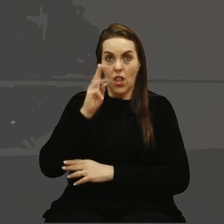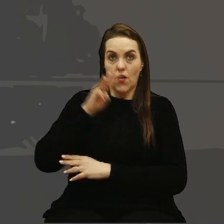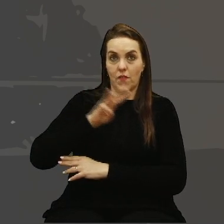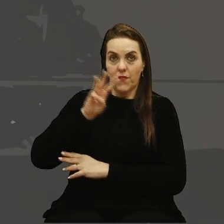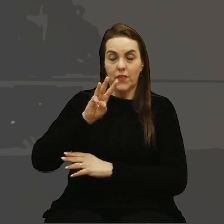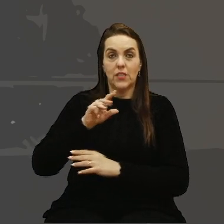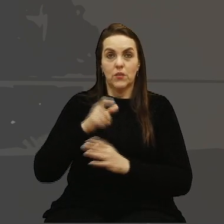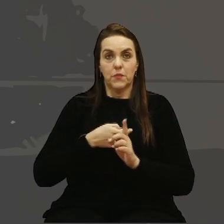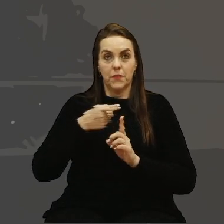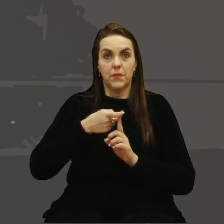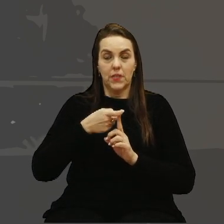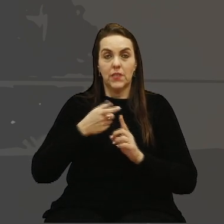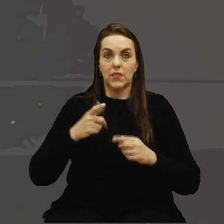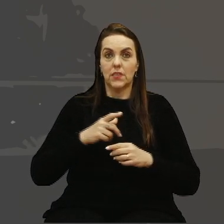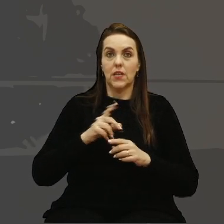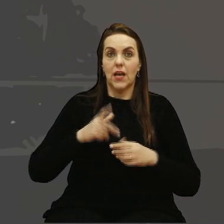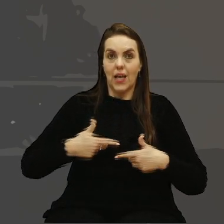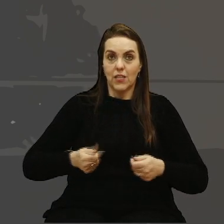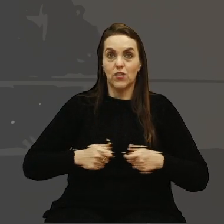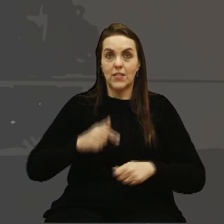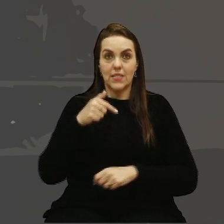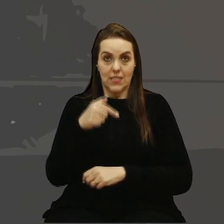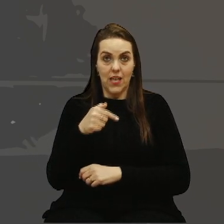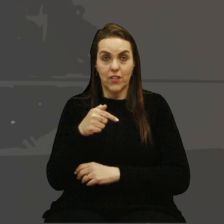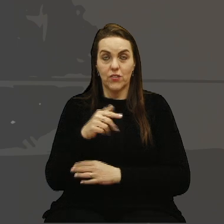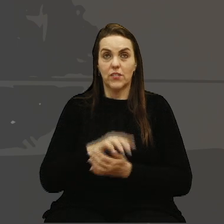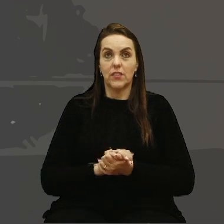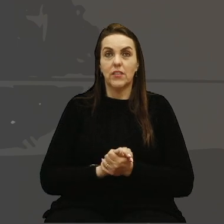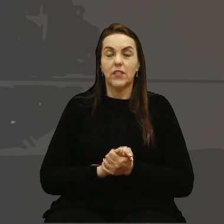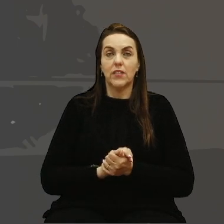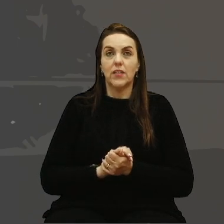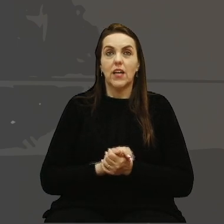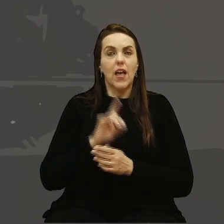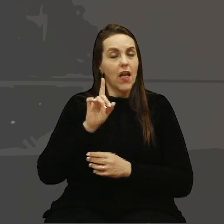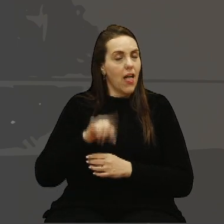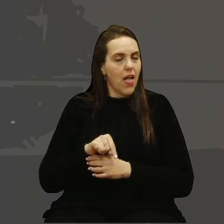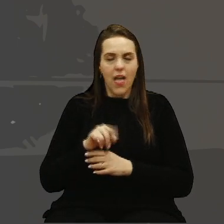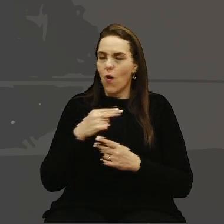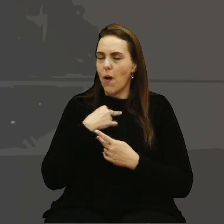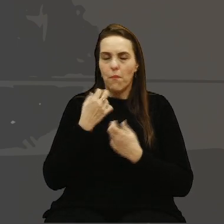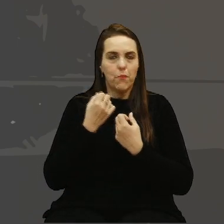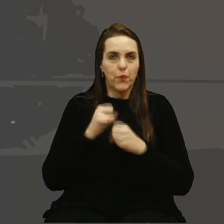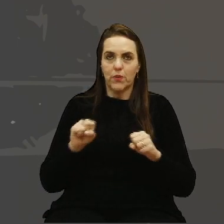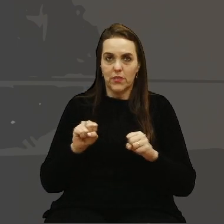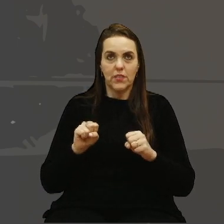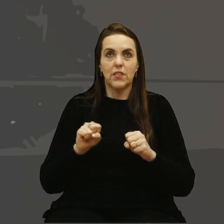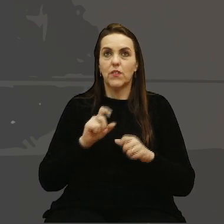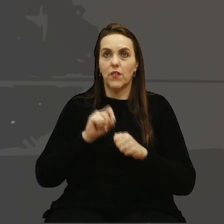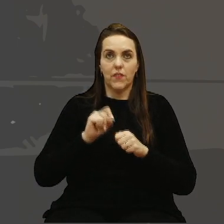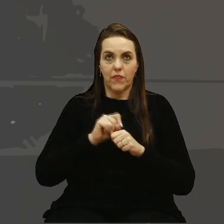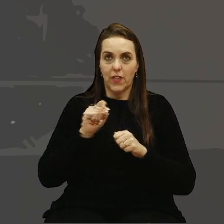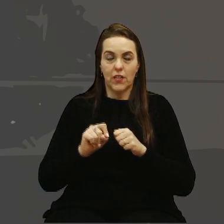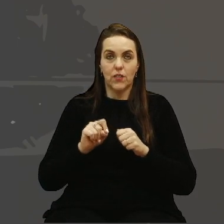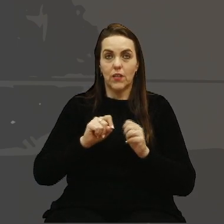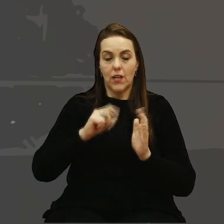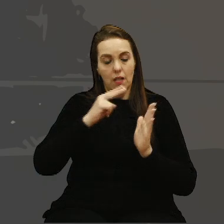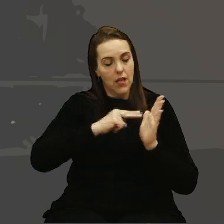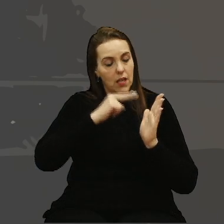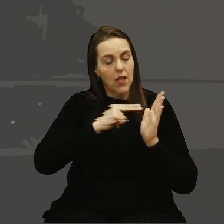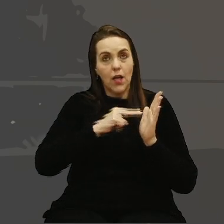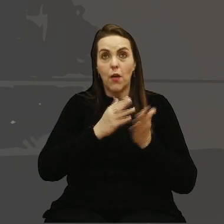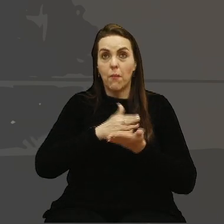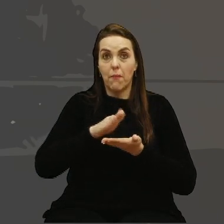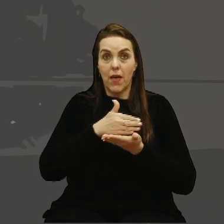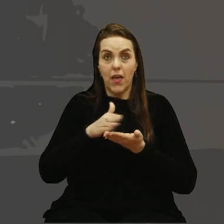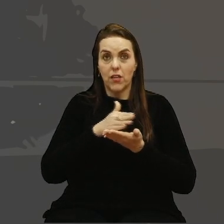no outro mês gastou 7, vereador Rafael Bueno. Não é possível. O que está sendo feito é a leitura por média da integralidade do